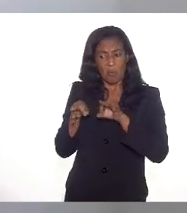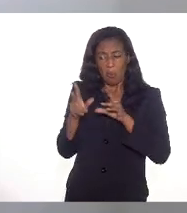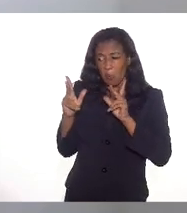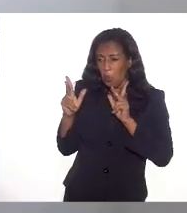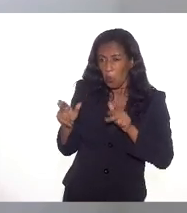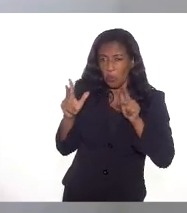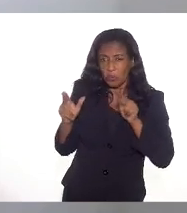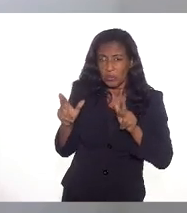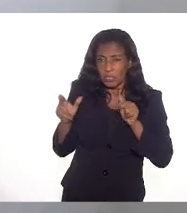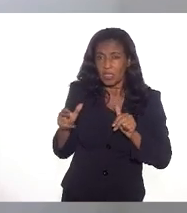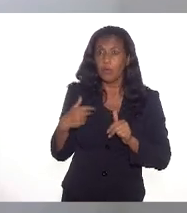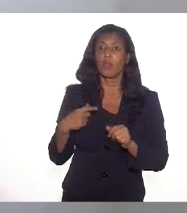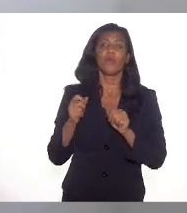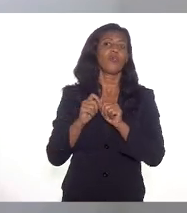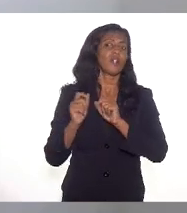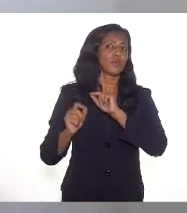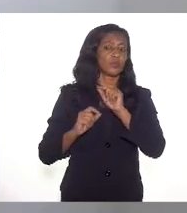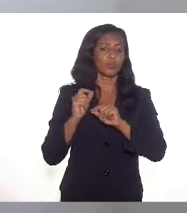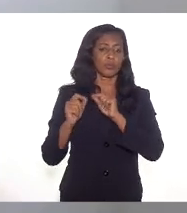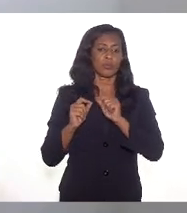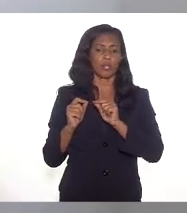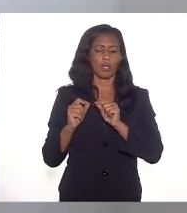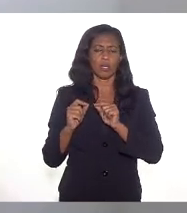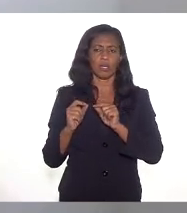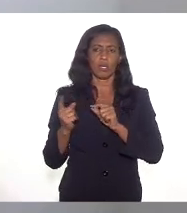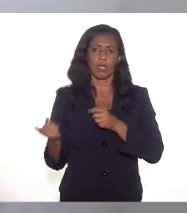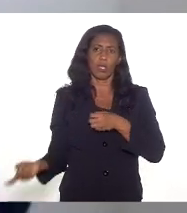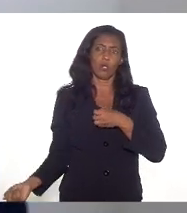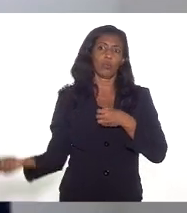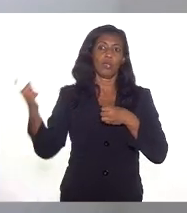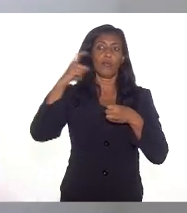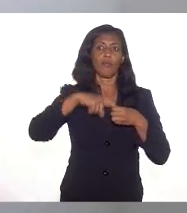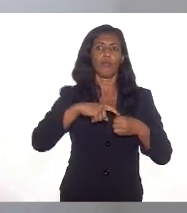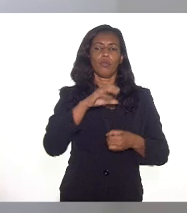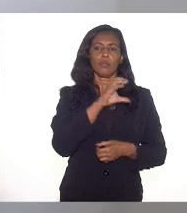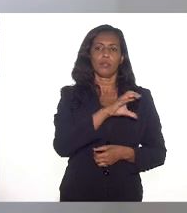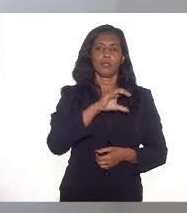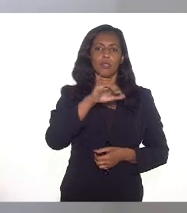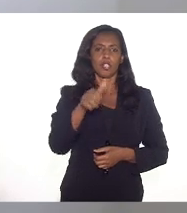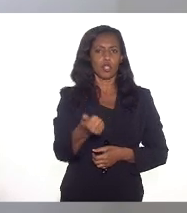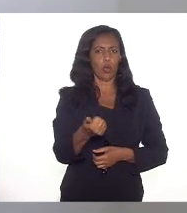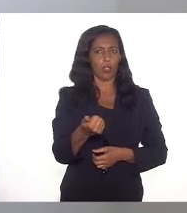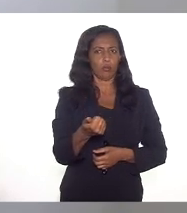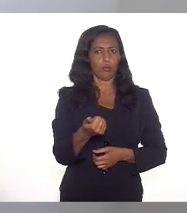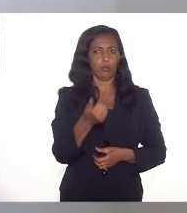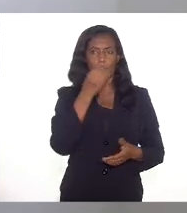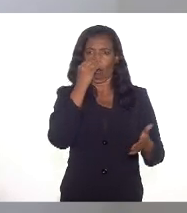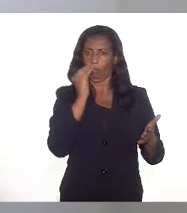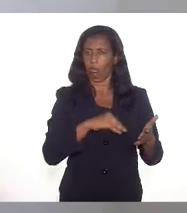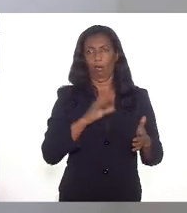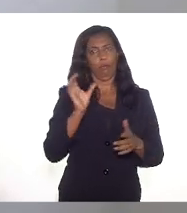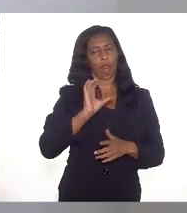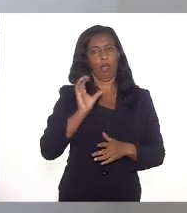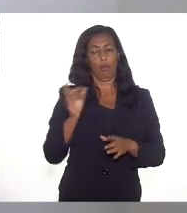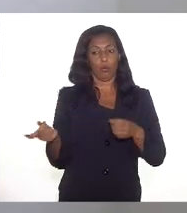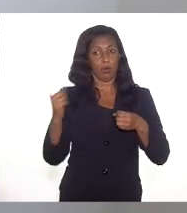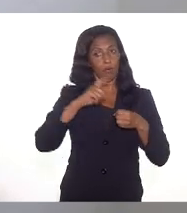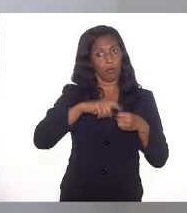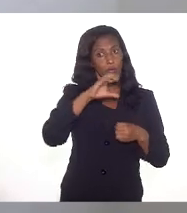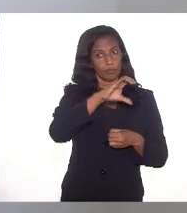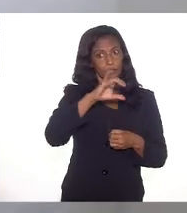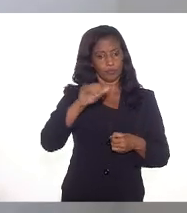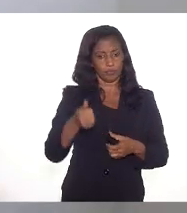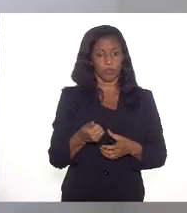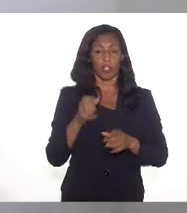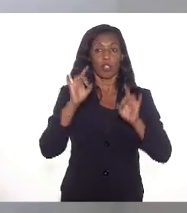faço sempre? Eu não faço nem juízo de valor, eu remeto para a CCJ. Nem prejudico o projeto, poderia fazê-lo de plano. Então,